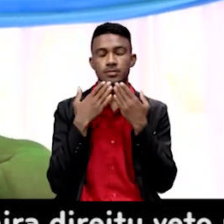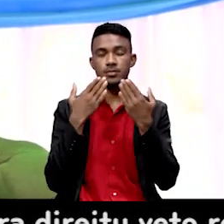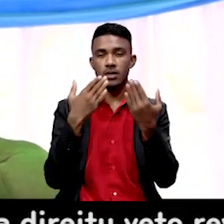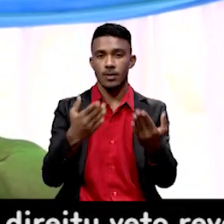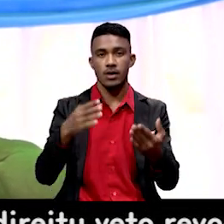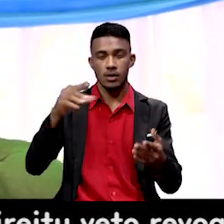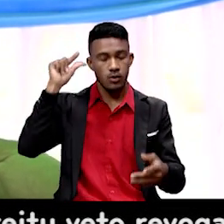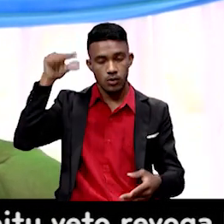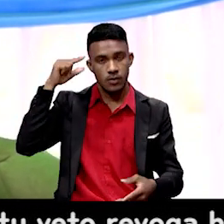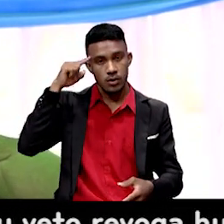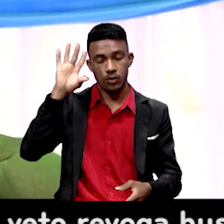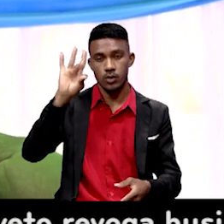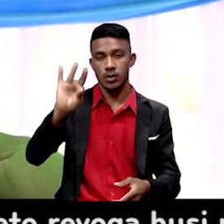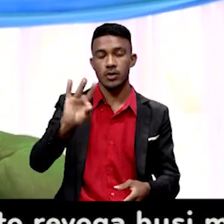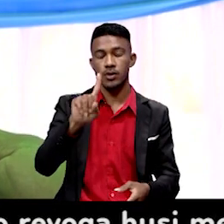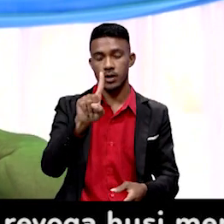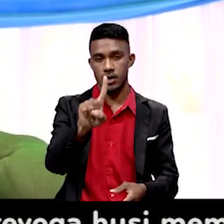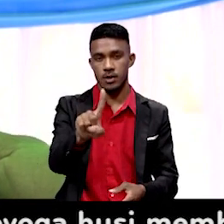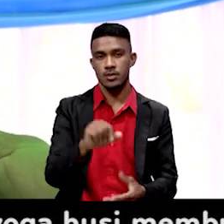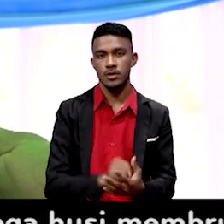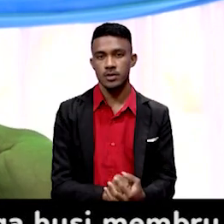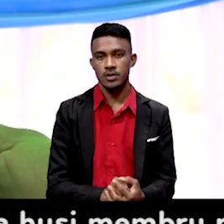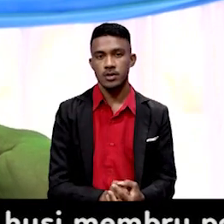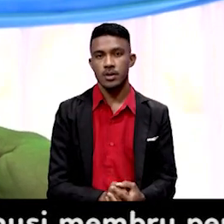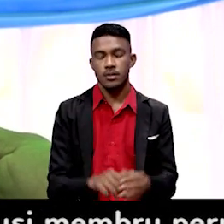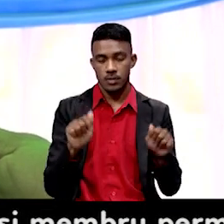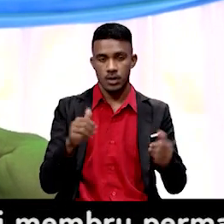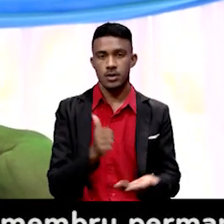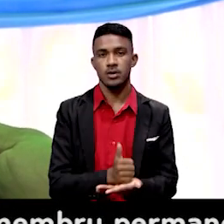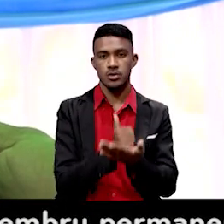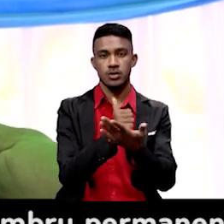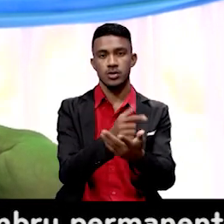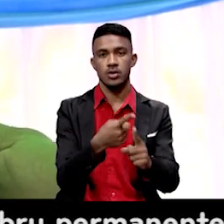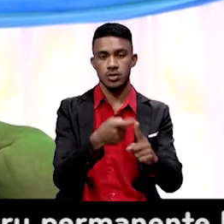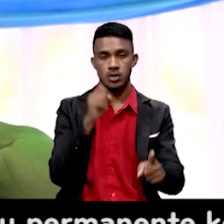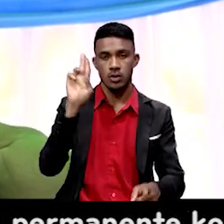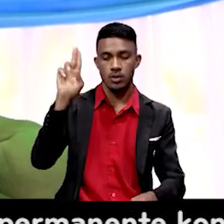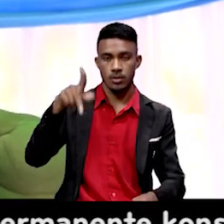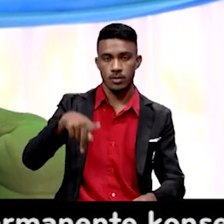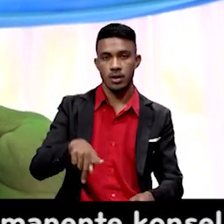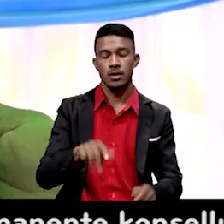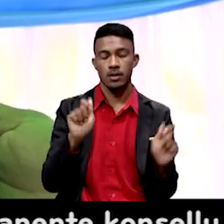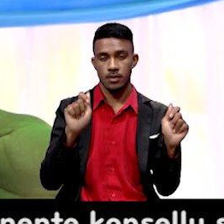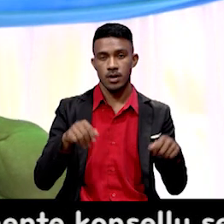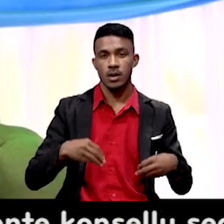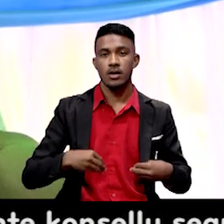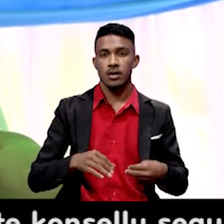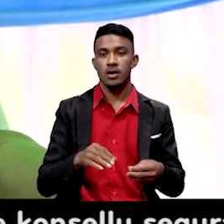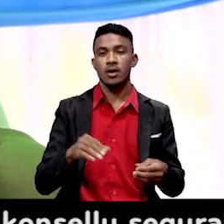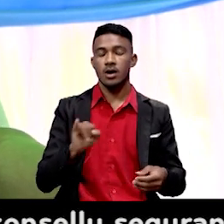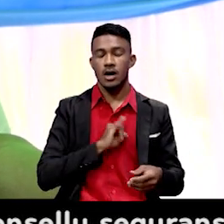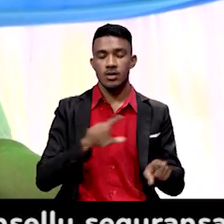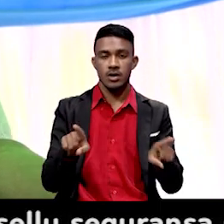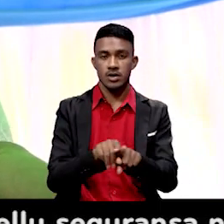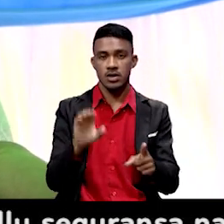constitucional e além ainda temos apoio ne porque fosse União Europeia ba ha o nurar se fiku